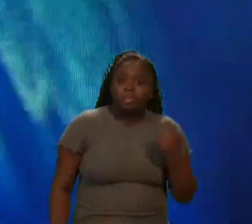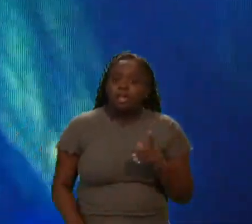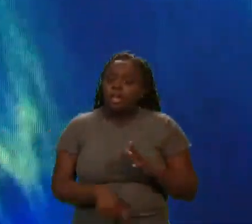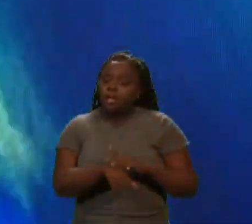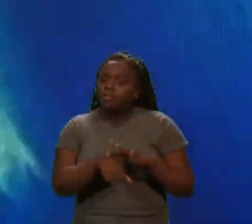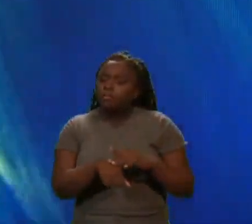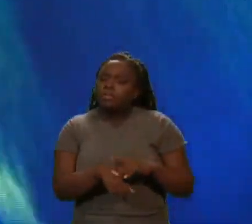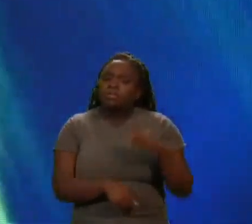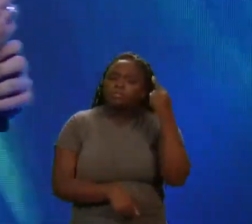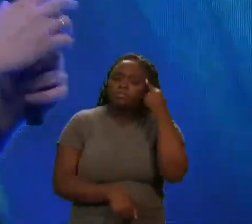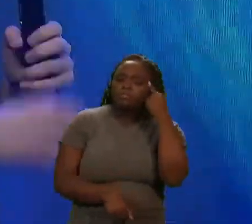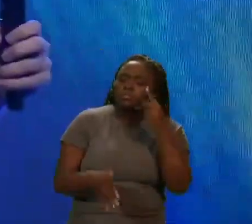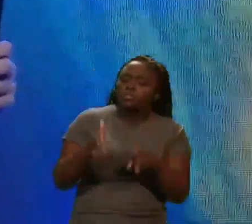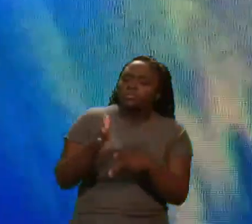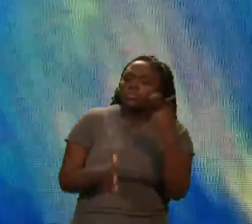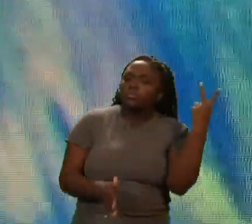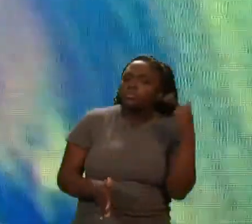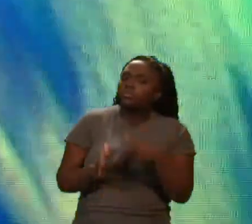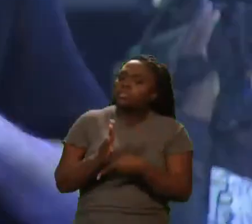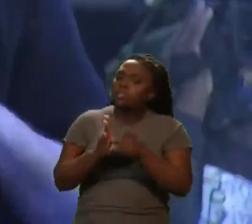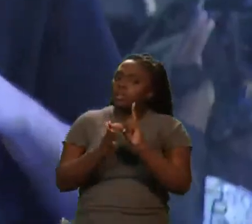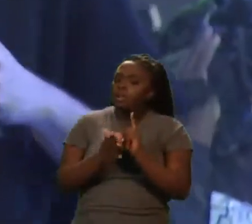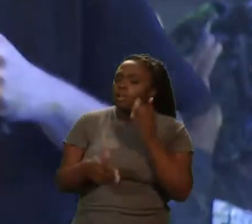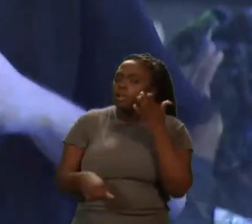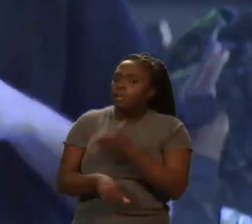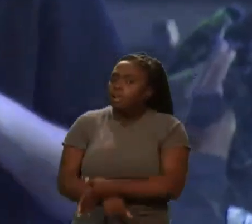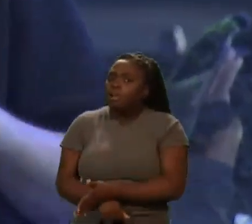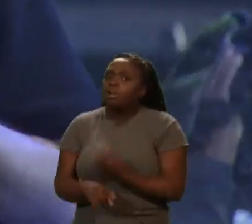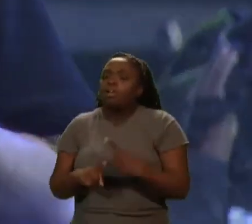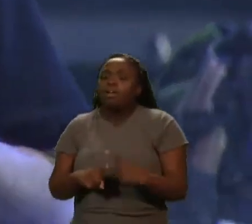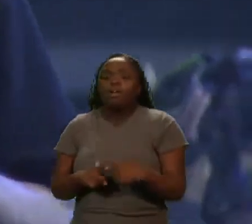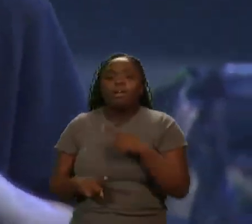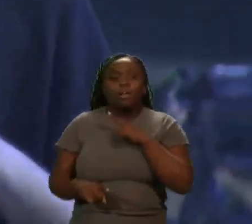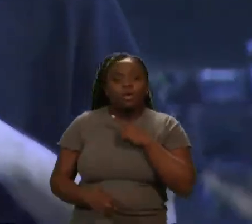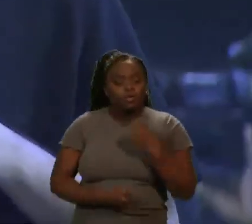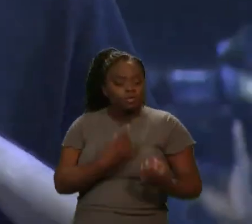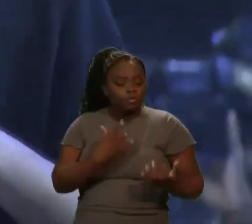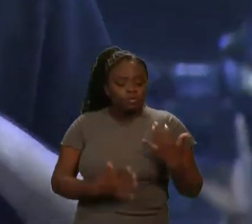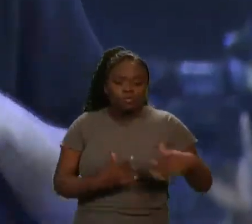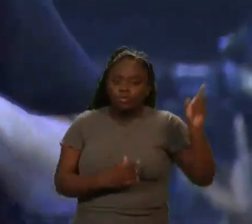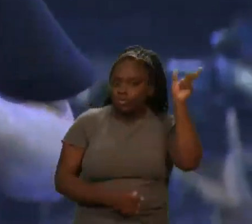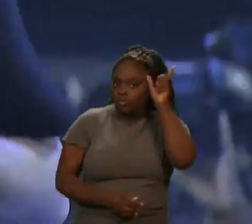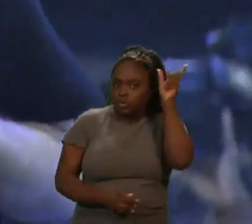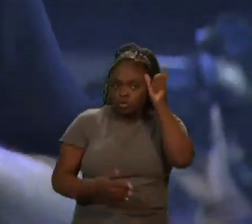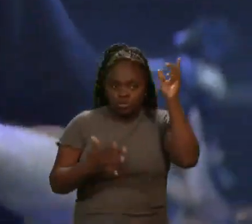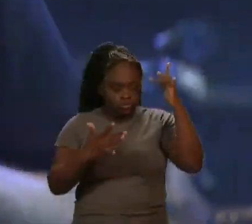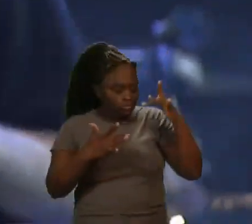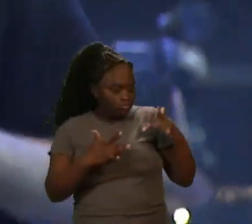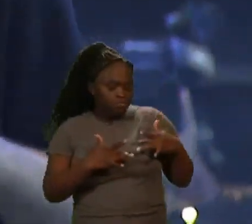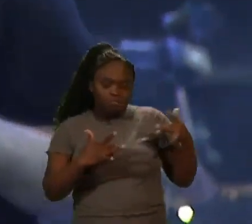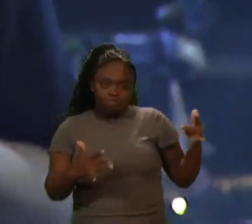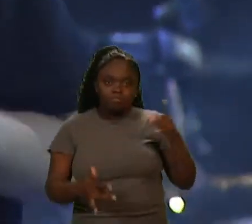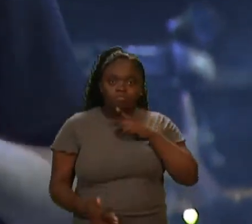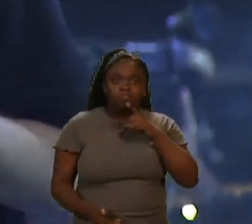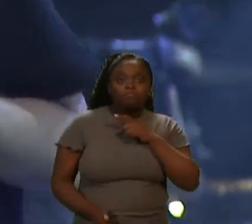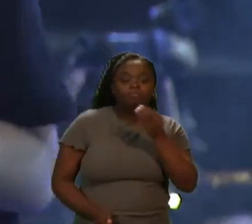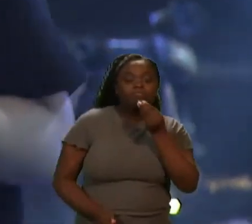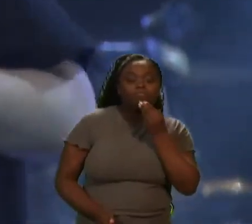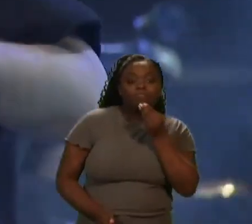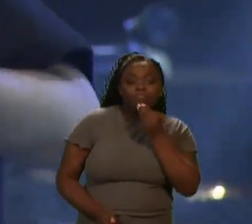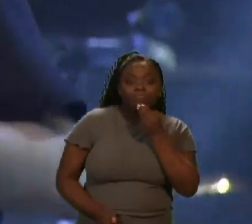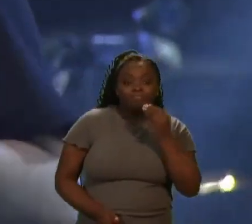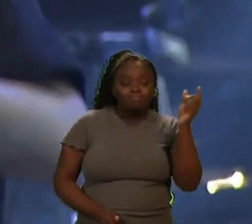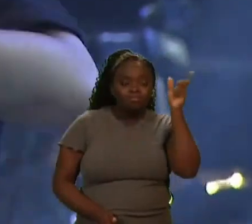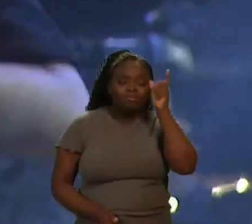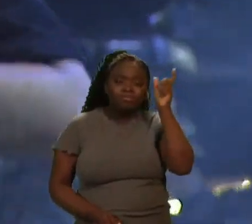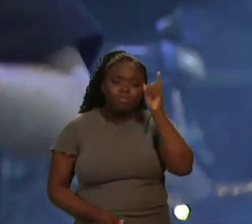pensar duas vezes em querer mexer. Porque aonde tem fogo, o diabo não toca. Aonde tem fogo, o diabo não toca.